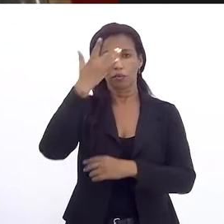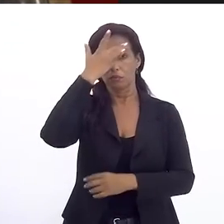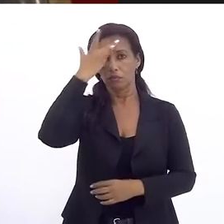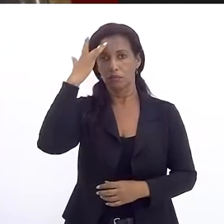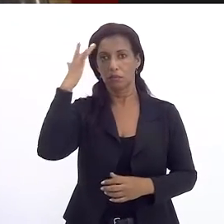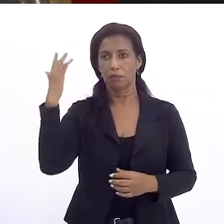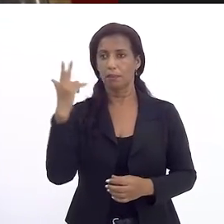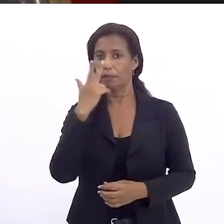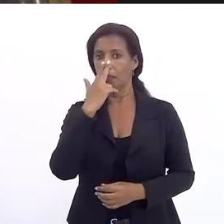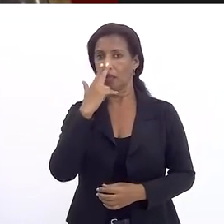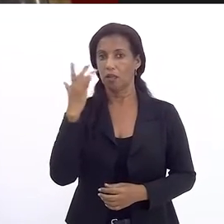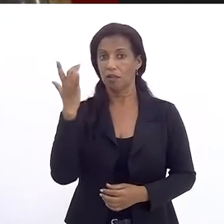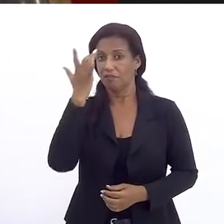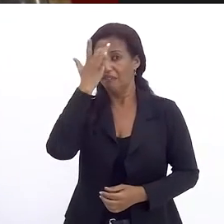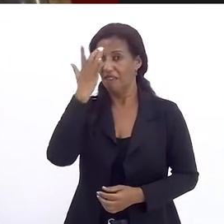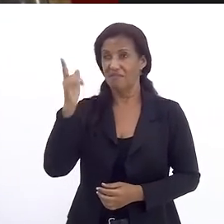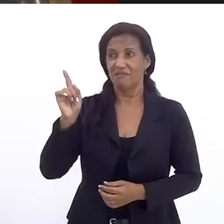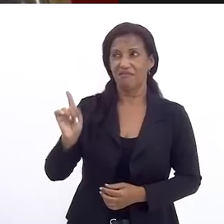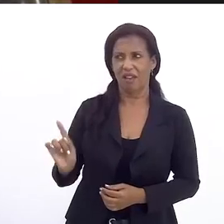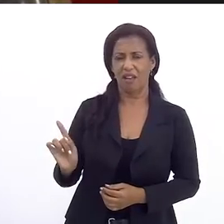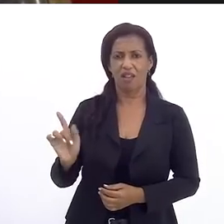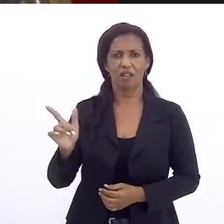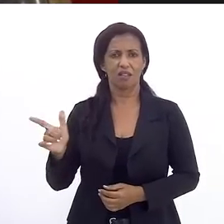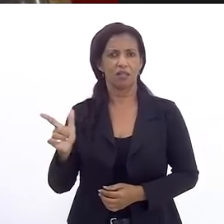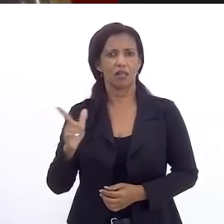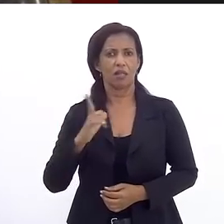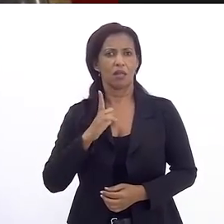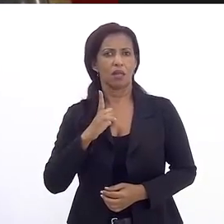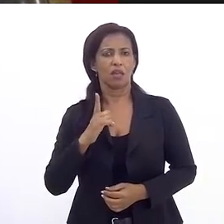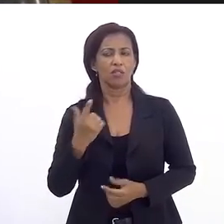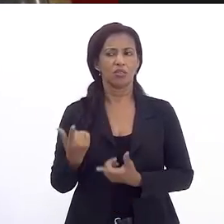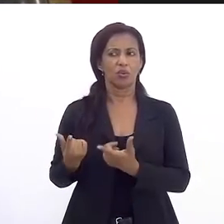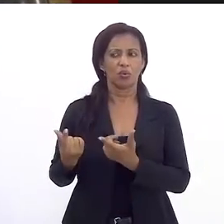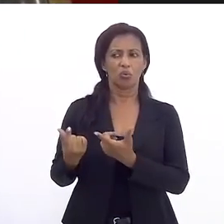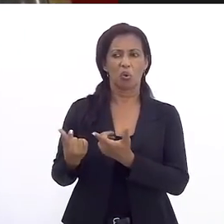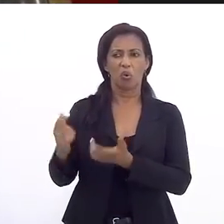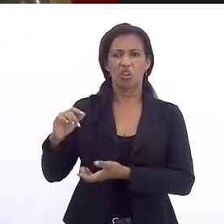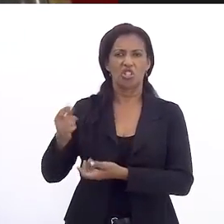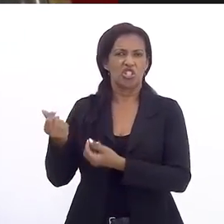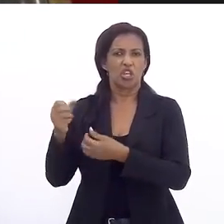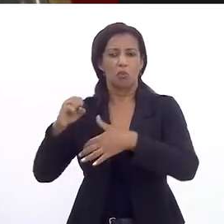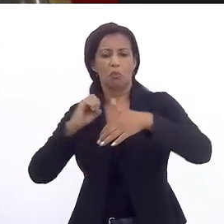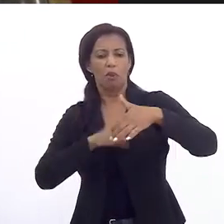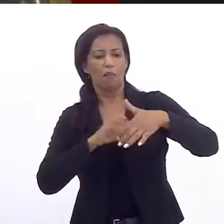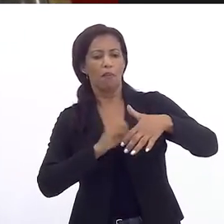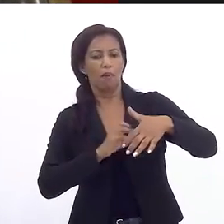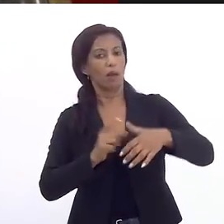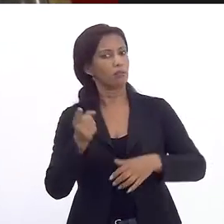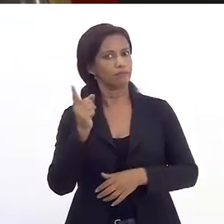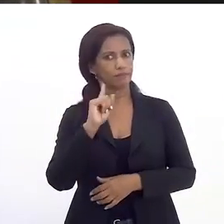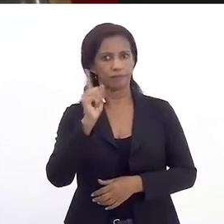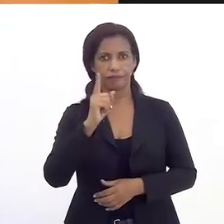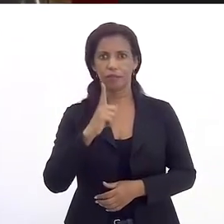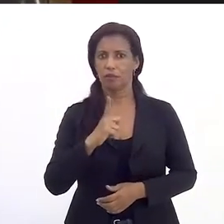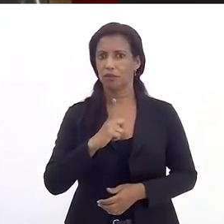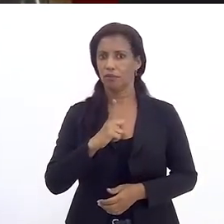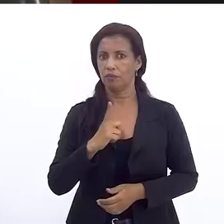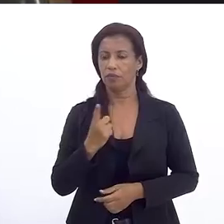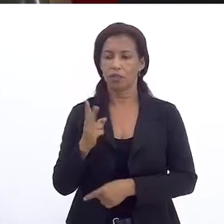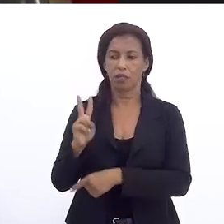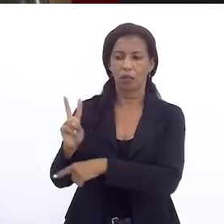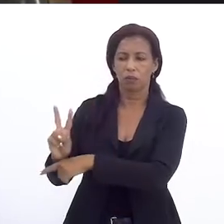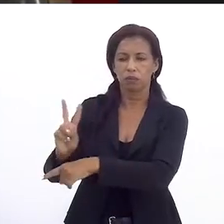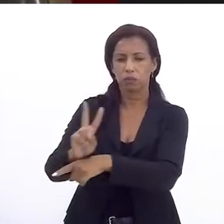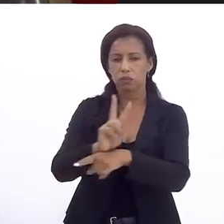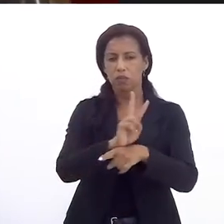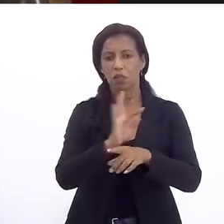passa você está à frente de uma prefeitura e está muito difícil. Porque todo mundo acha